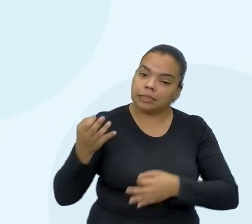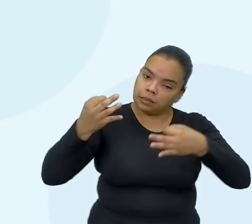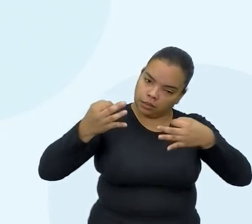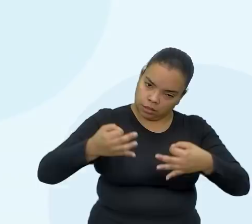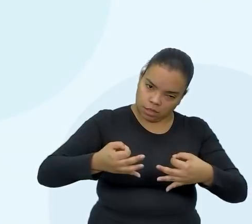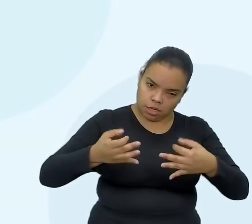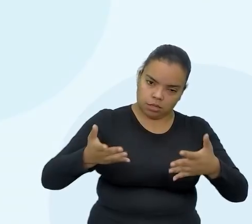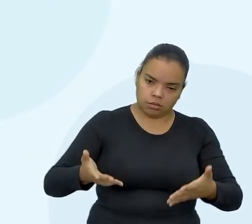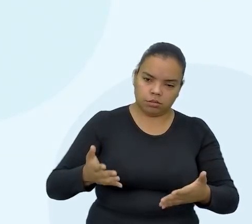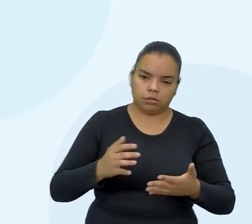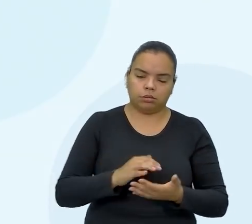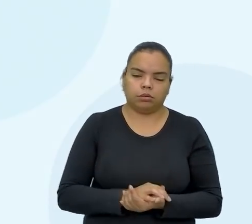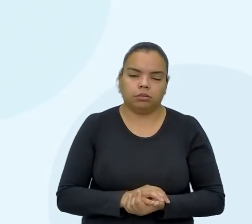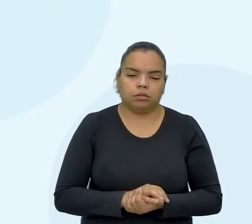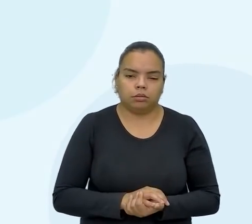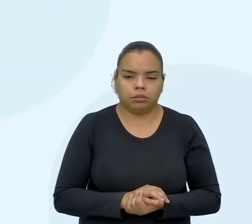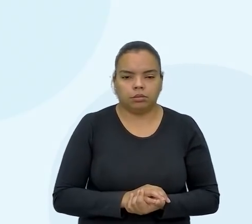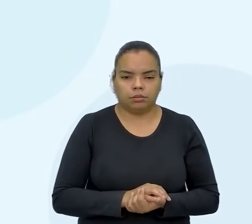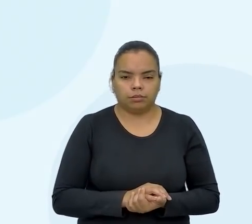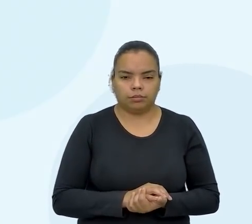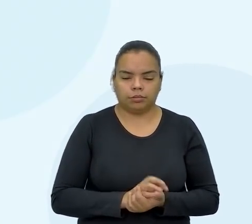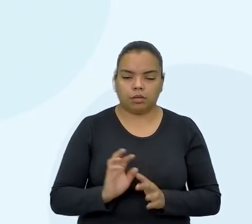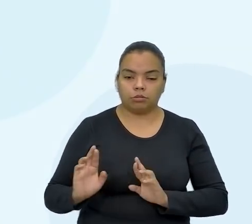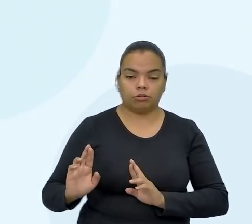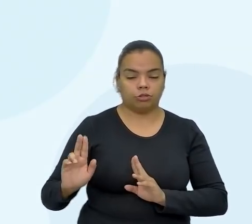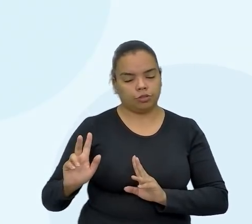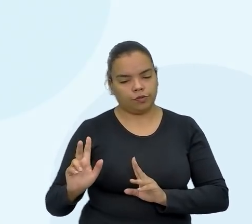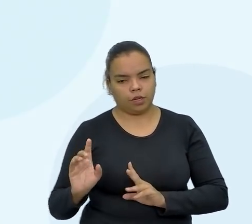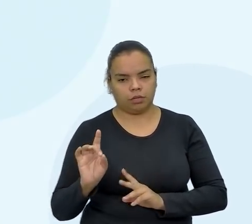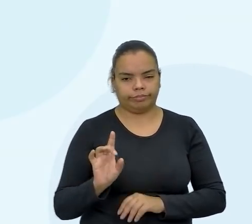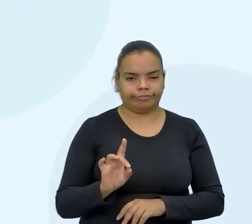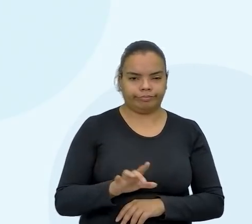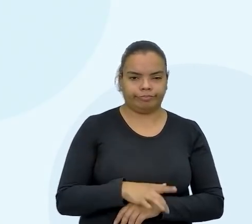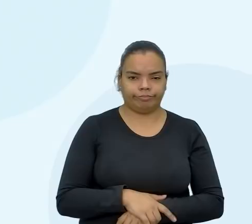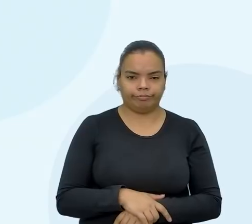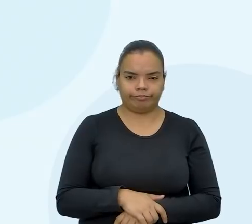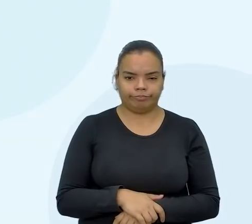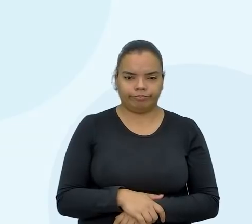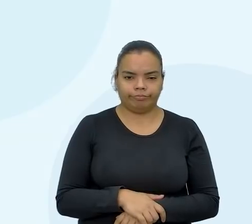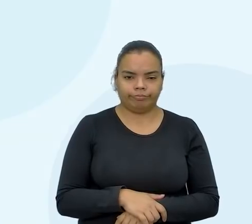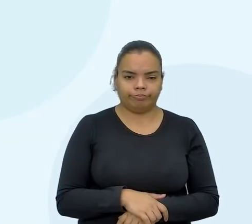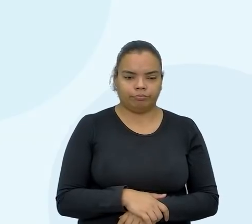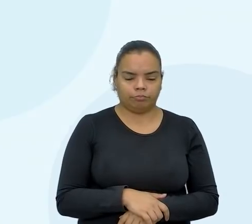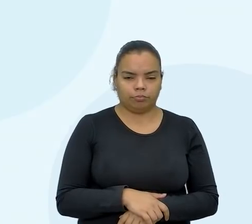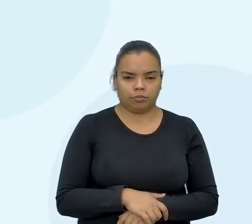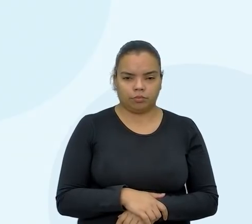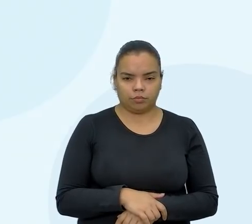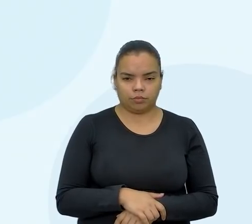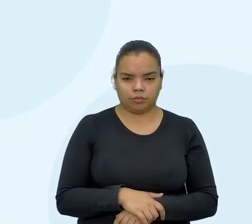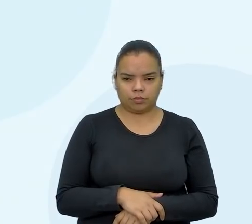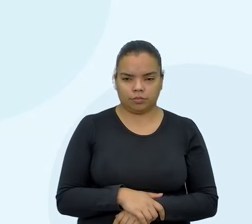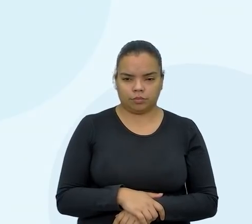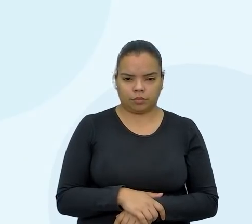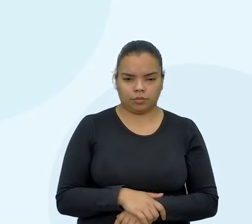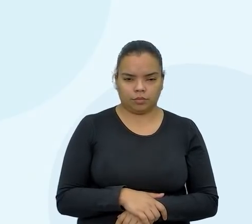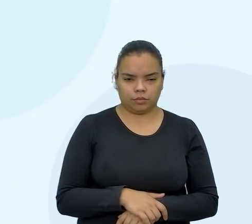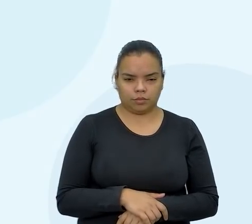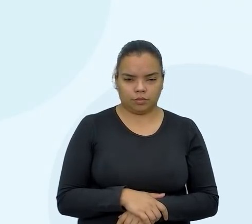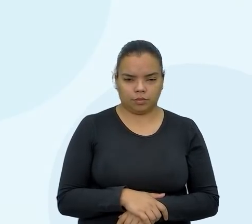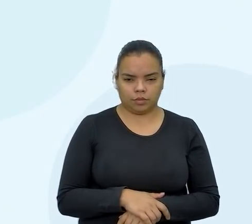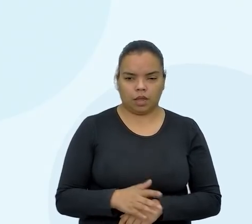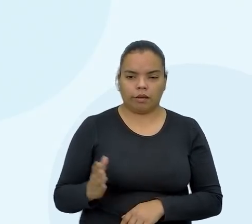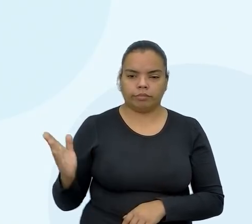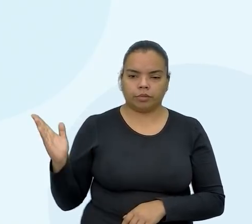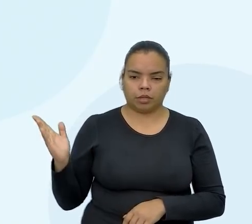válidos. Porque são compreensões diferentes da mesma situação. Exatamente. Bom, o material ele faz essa proposta de discussão